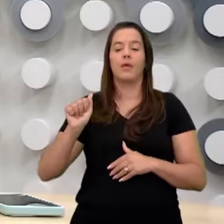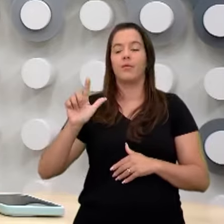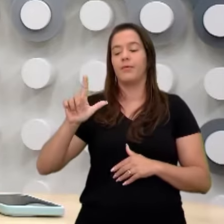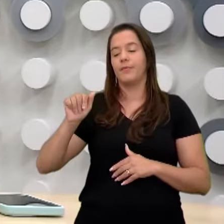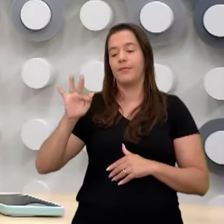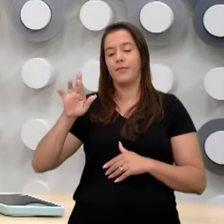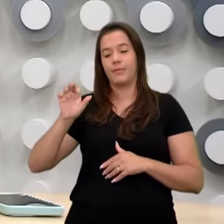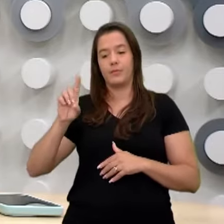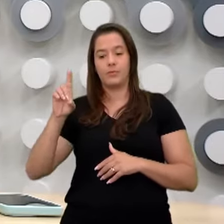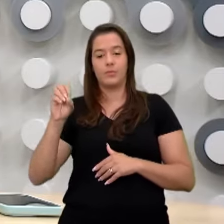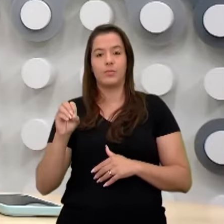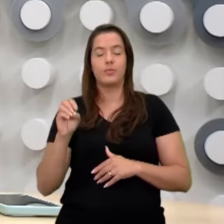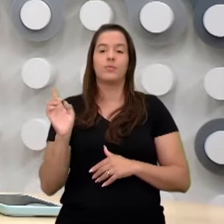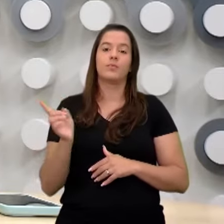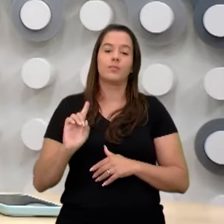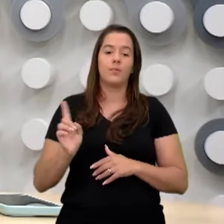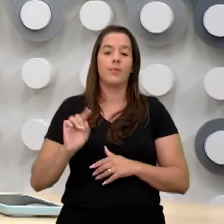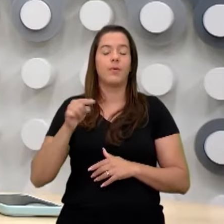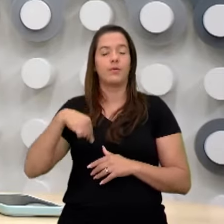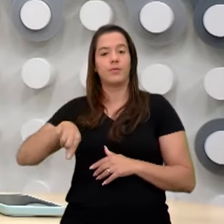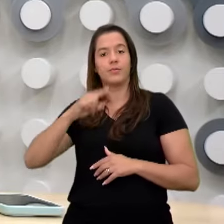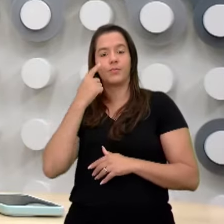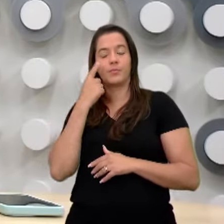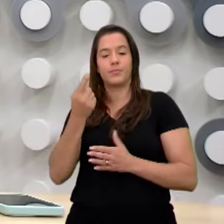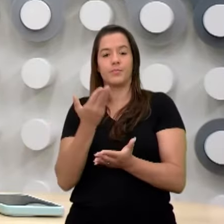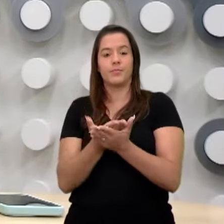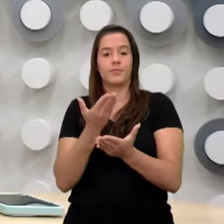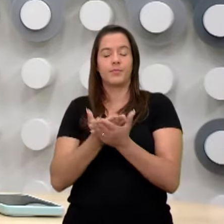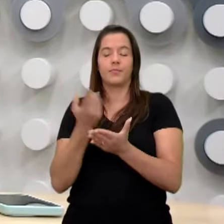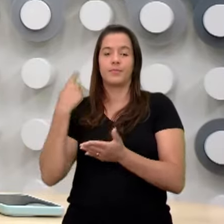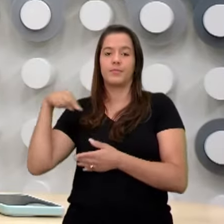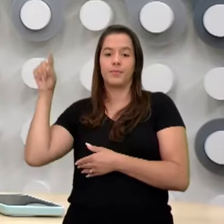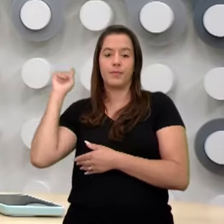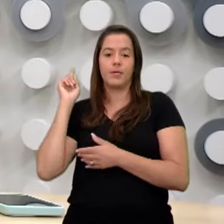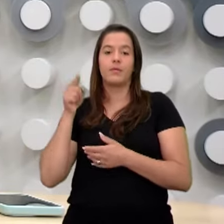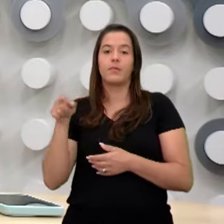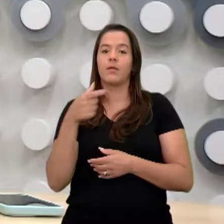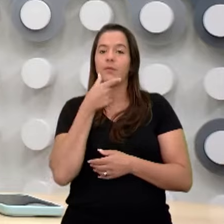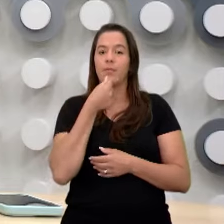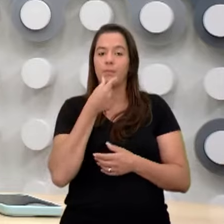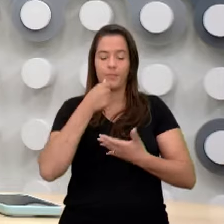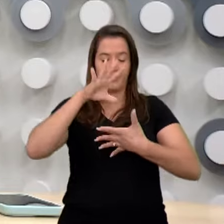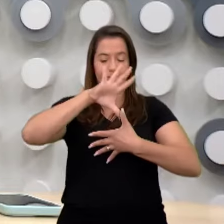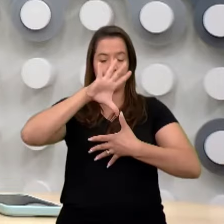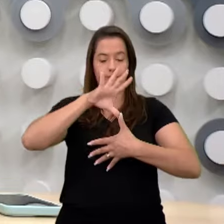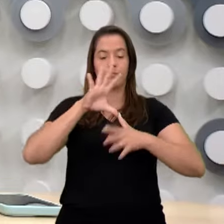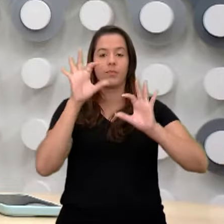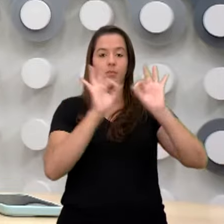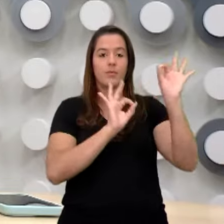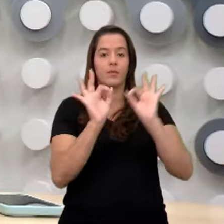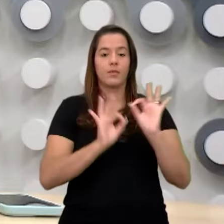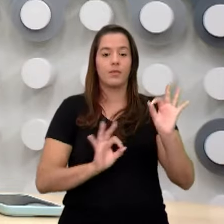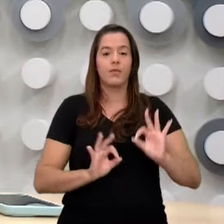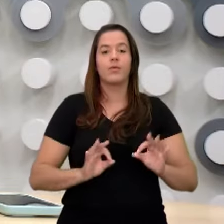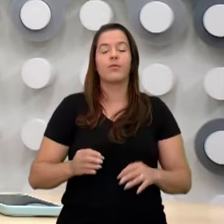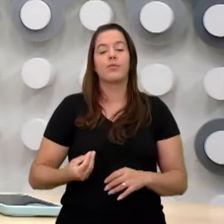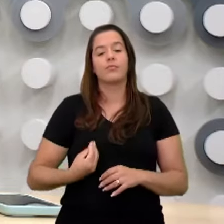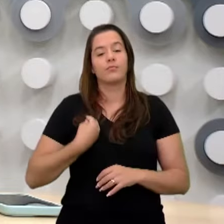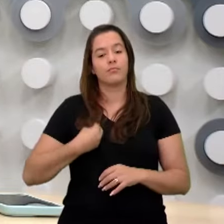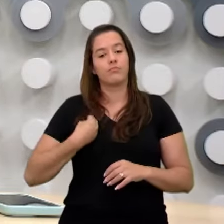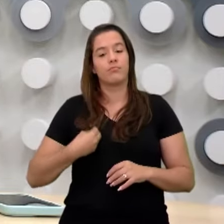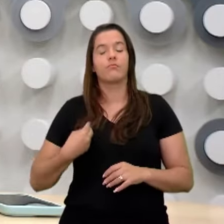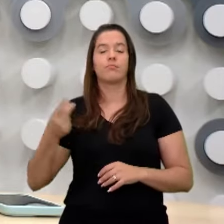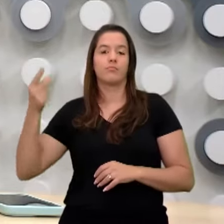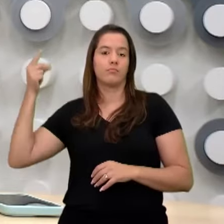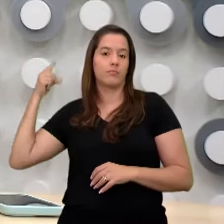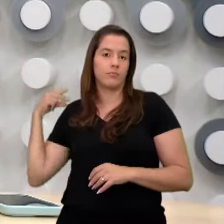vimos na aula passada, né, o mapa, né, que ele fez, né, tanto aí mostrando os seres vivos que viveram,